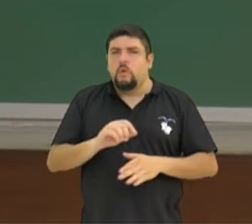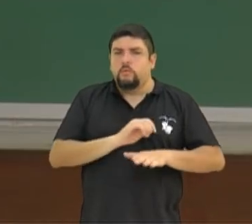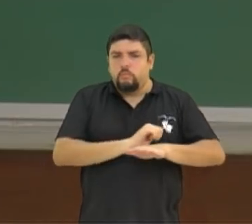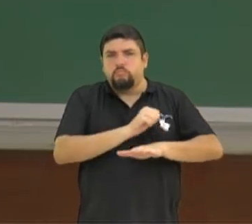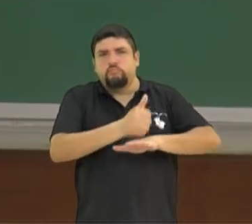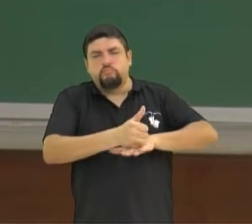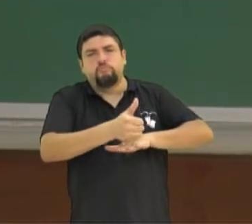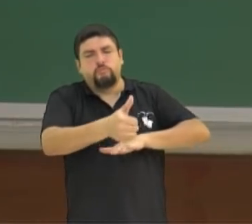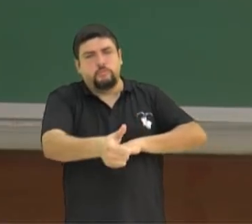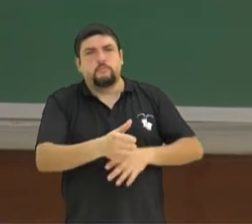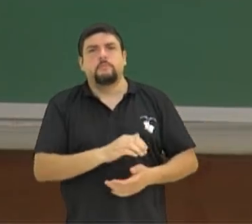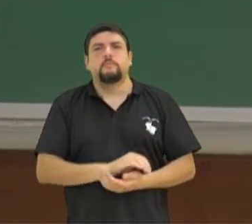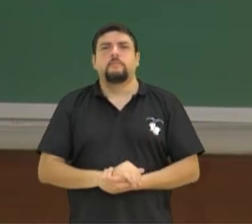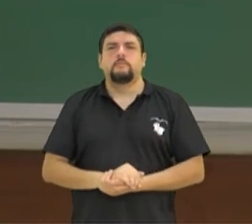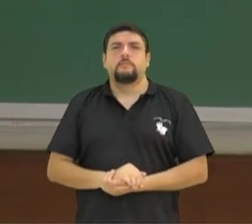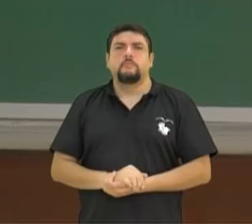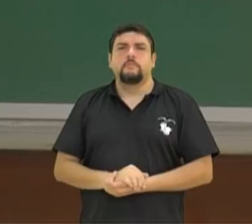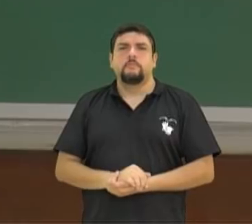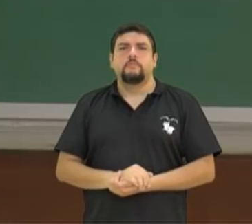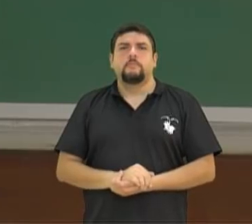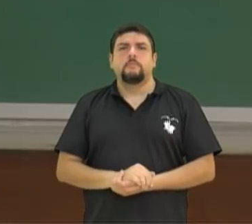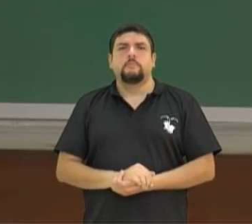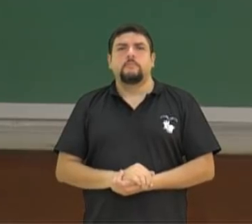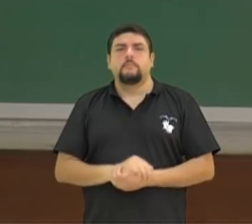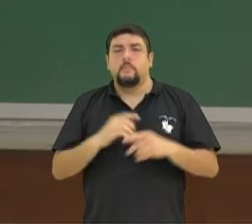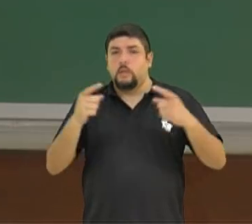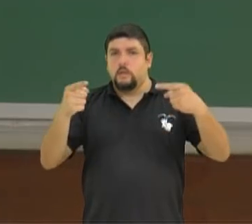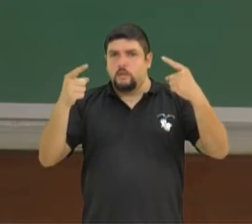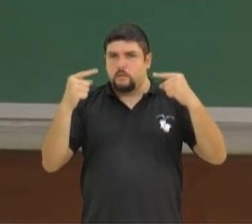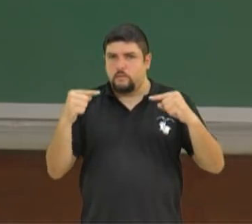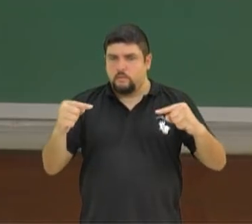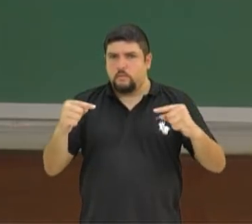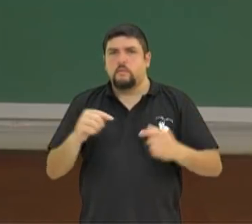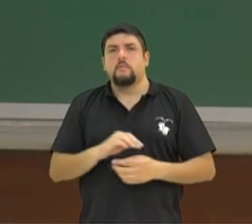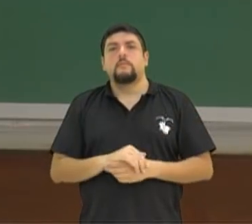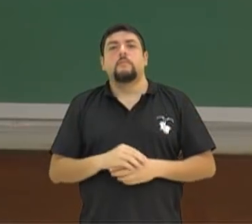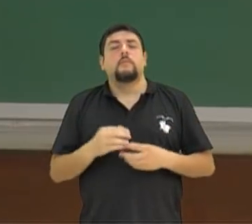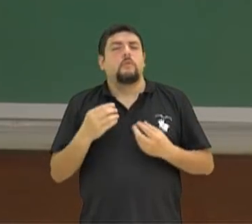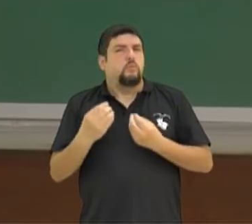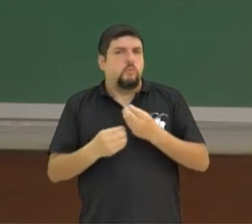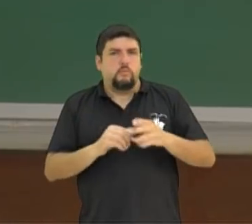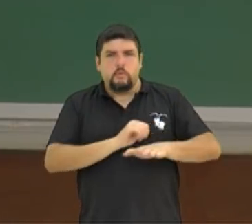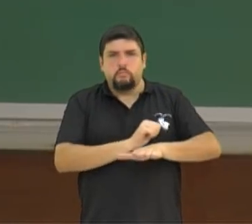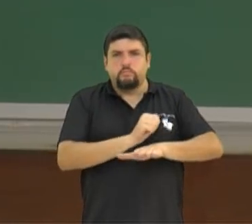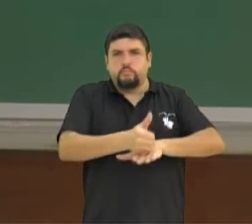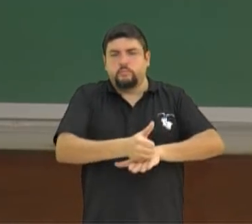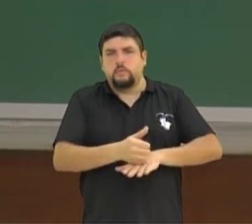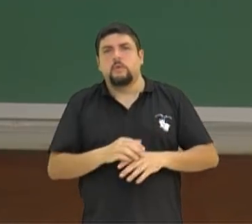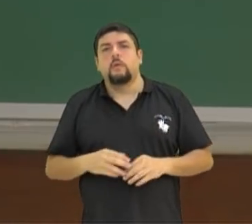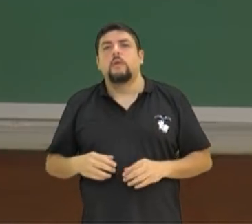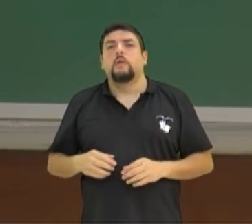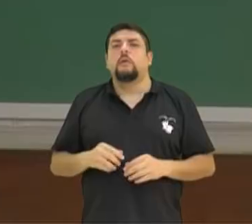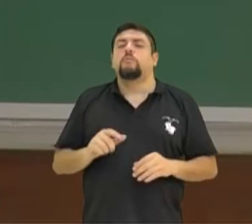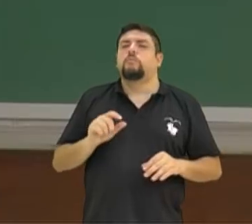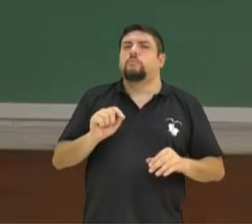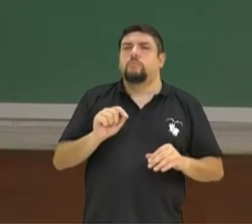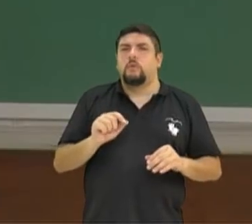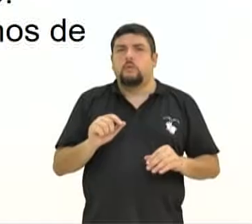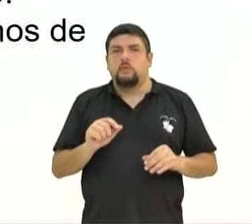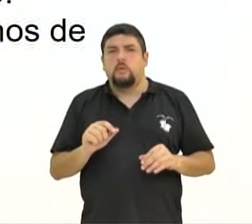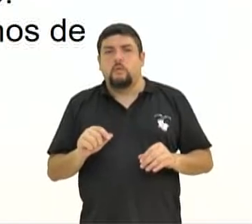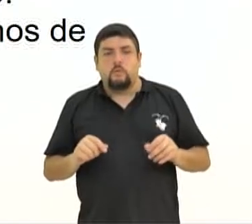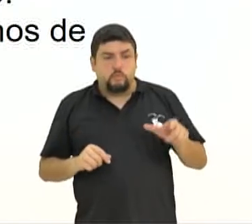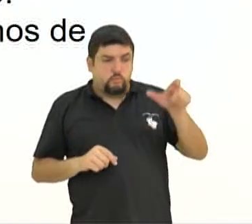Que é a parte pelo todo. Na sequência, no segundo exemplo, nós temos um caso de metonímia em que se faz a substituição do